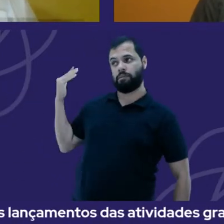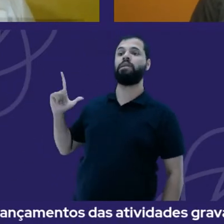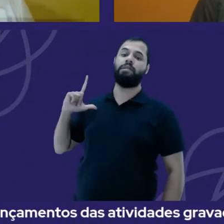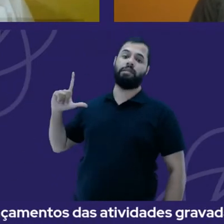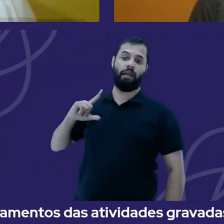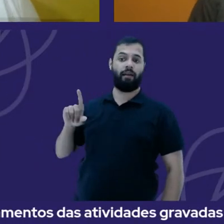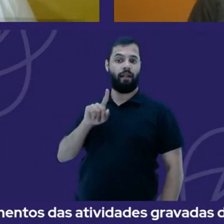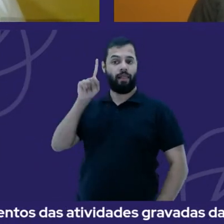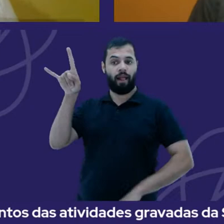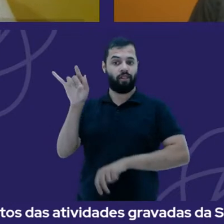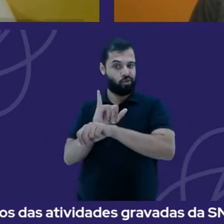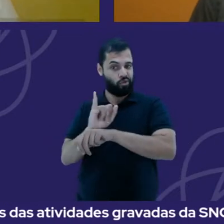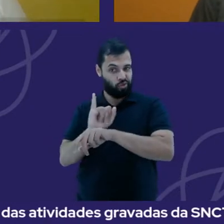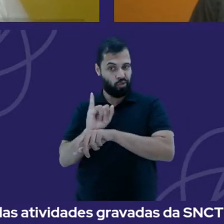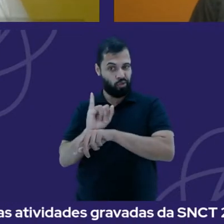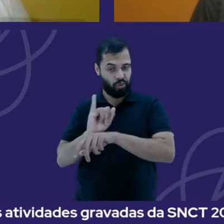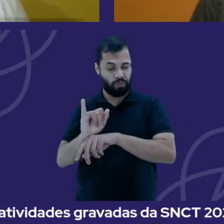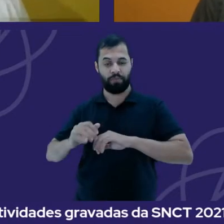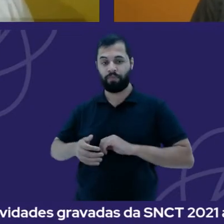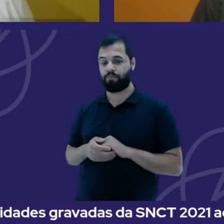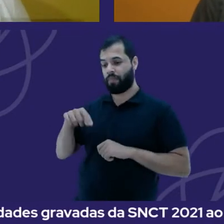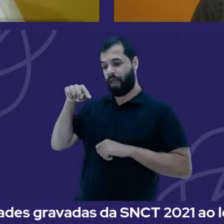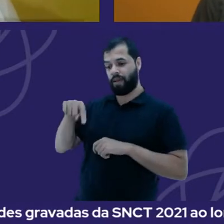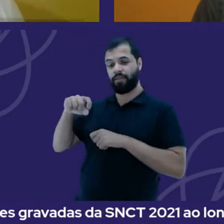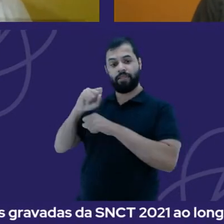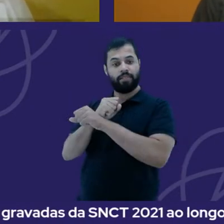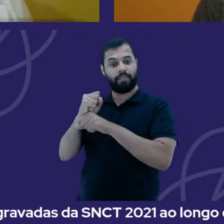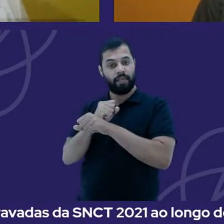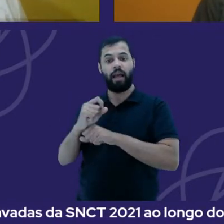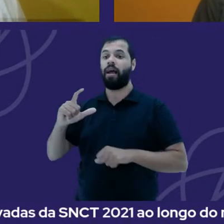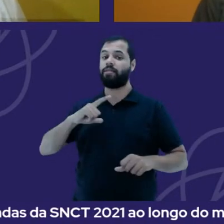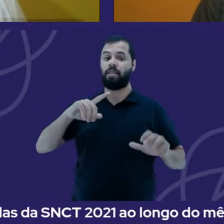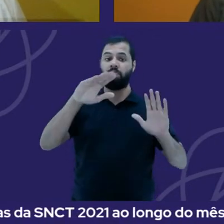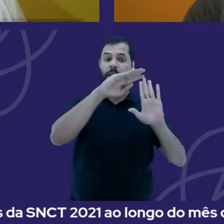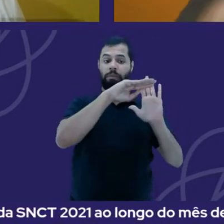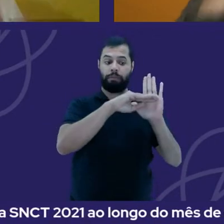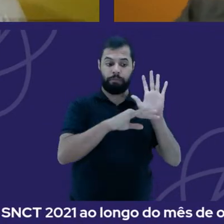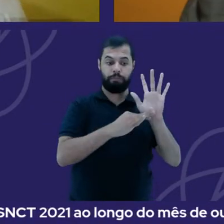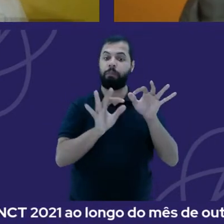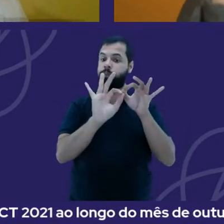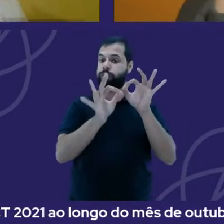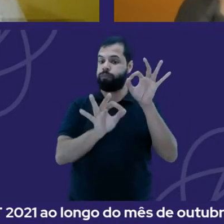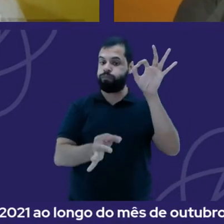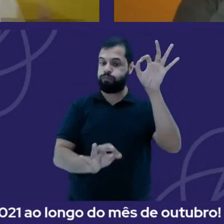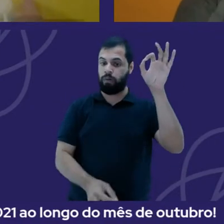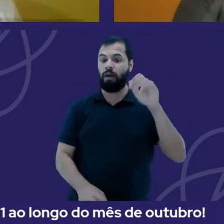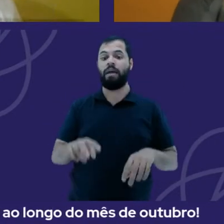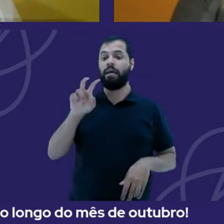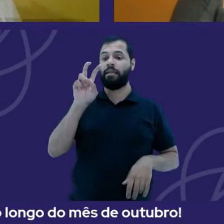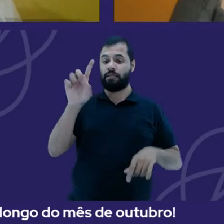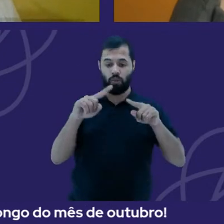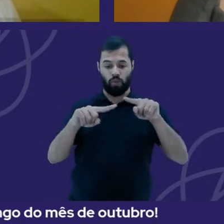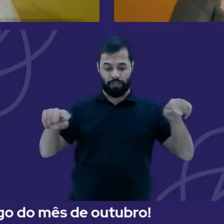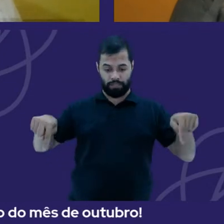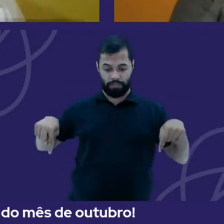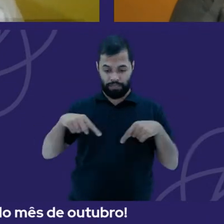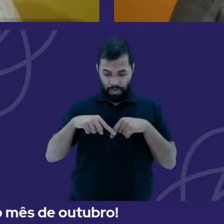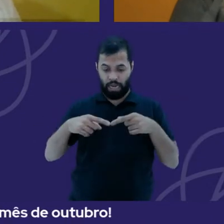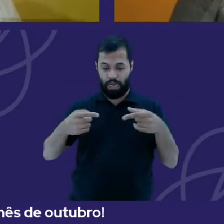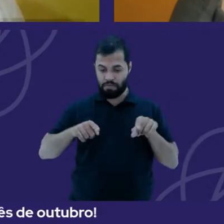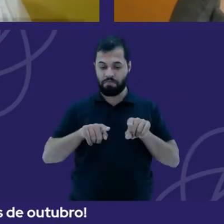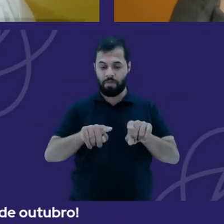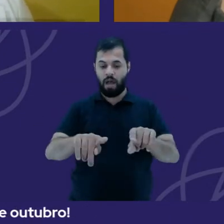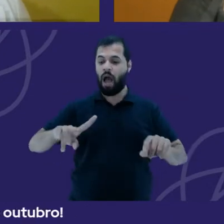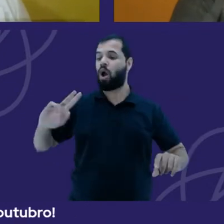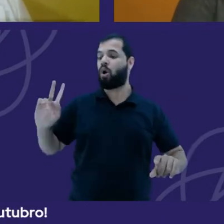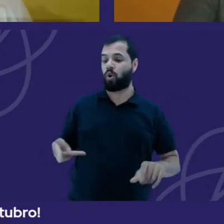nosso canal. Esse ano, a gente teve uma programação bem extensa, né? Foram 5 salas simultâneas acontecendo aqui